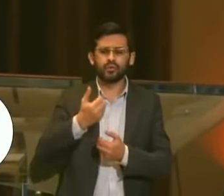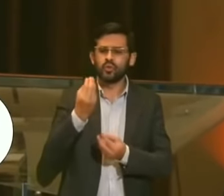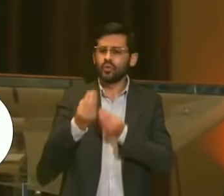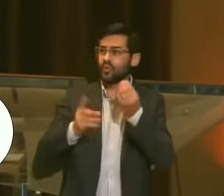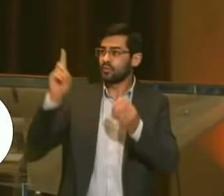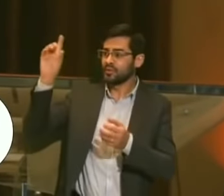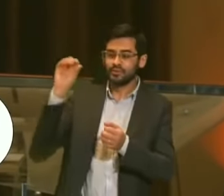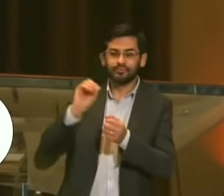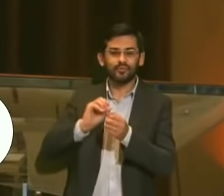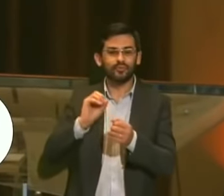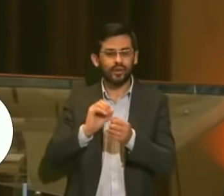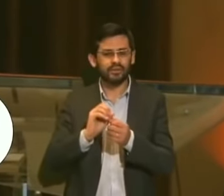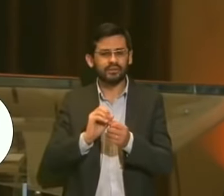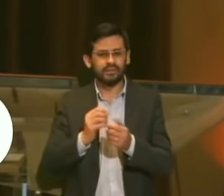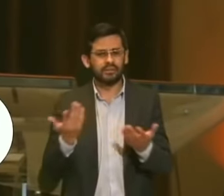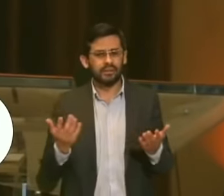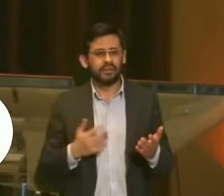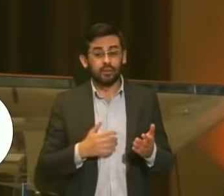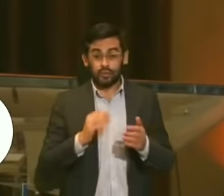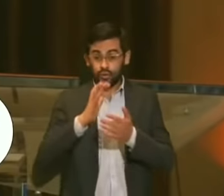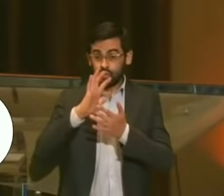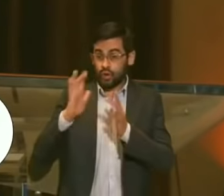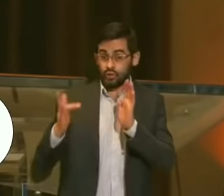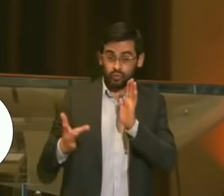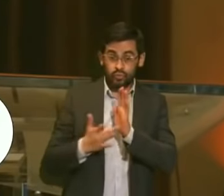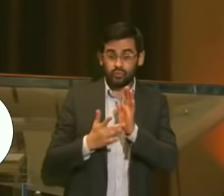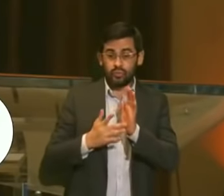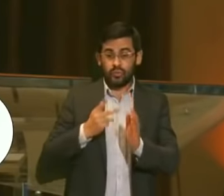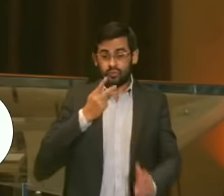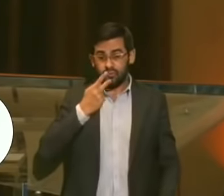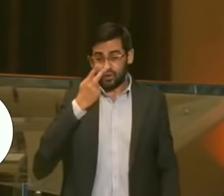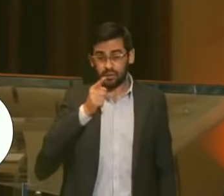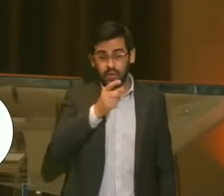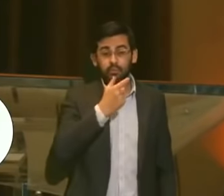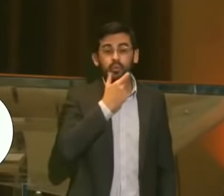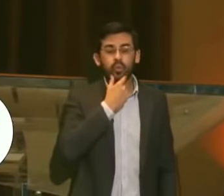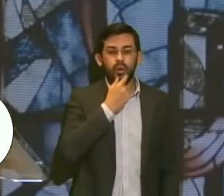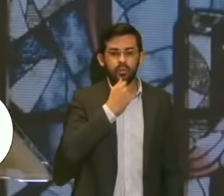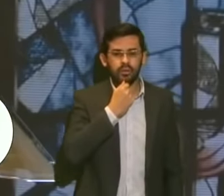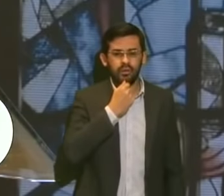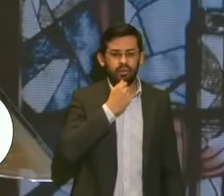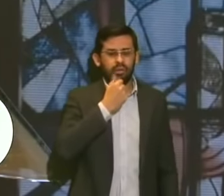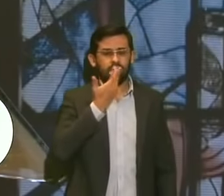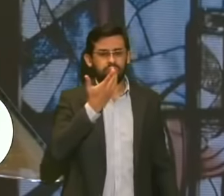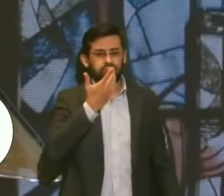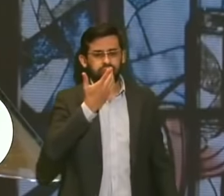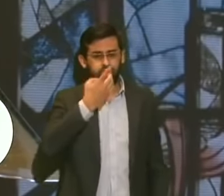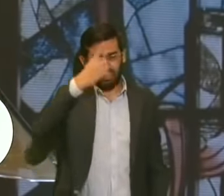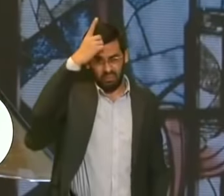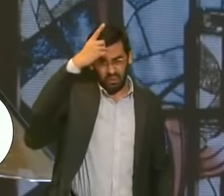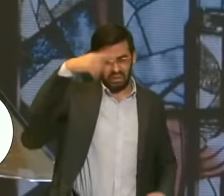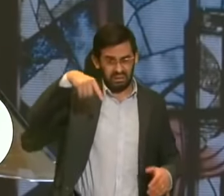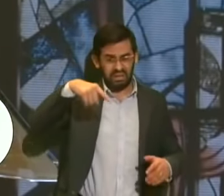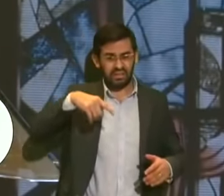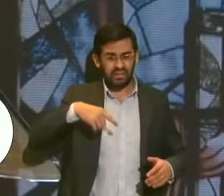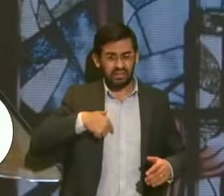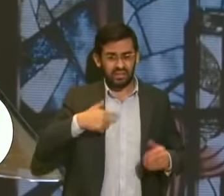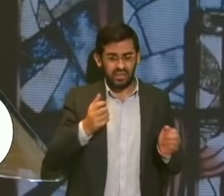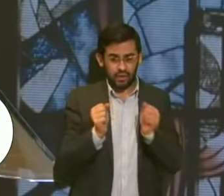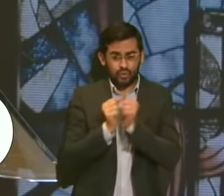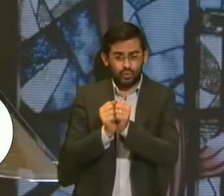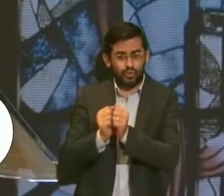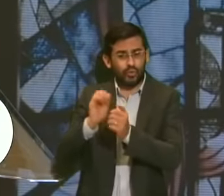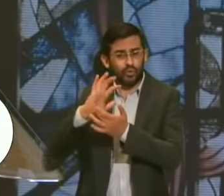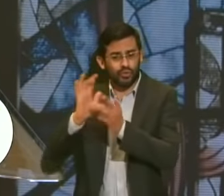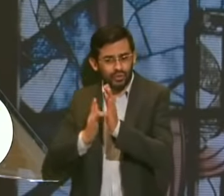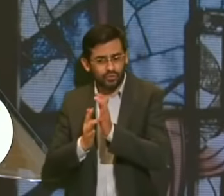sempre impressionado com a palavra de Jesus para o gadareno, quando o gadareno disse que queria seguir Jesus, entrar no barquinho com ele, e